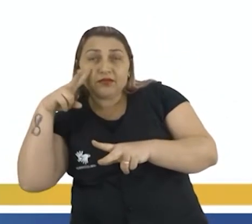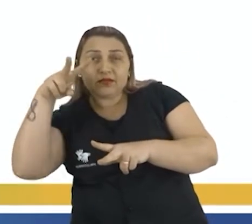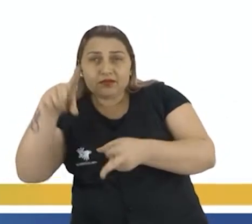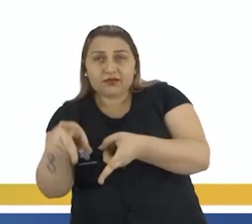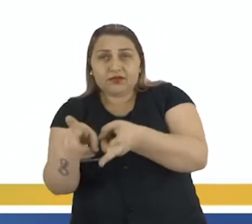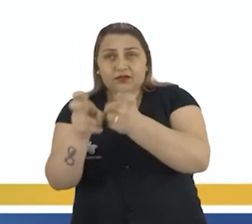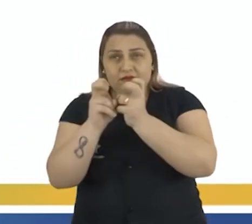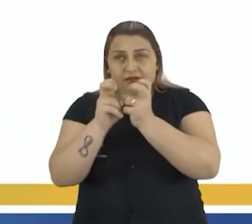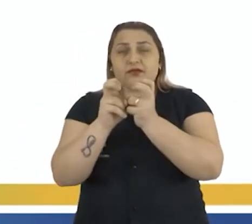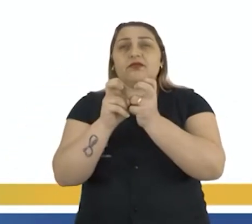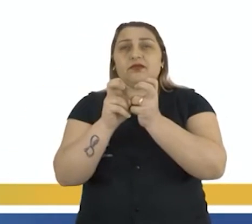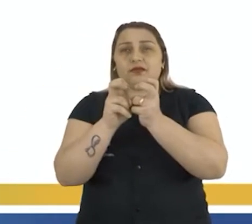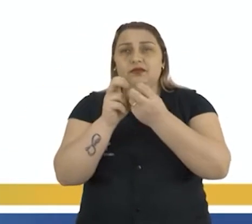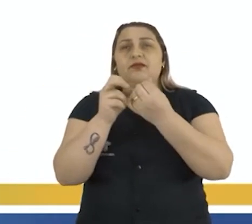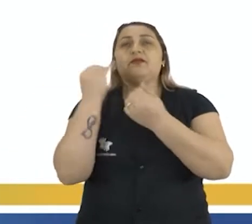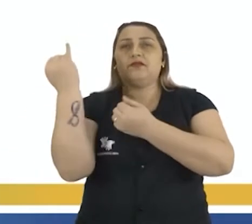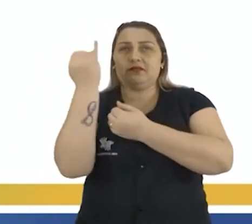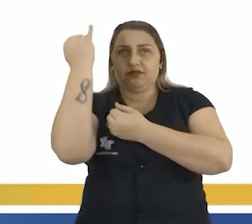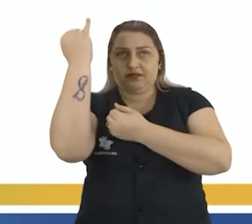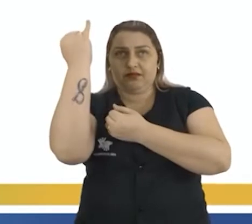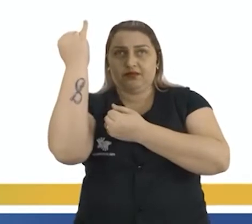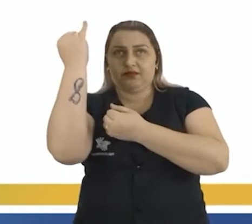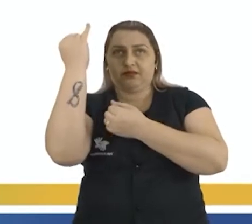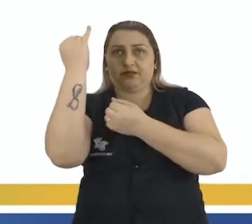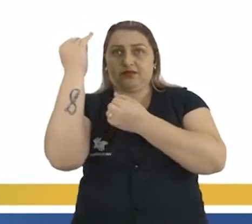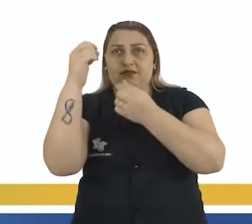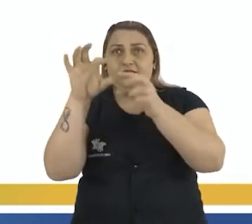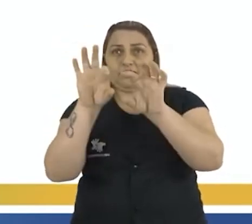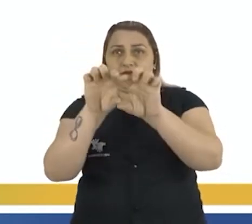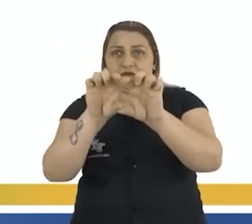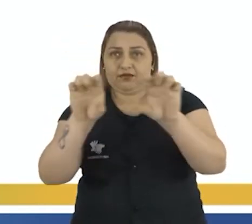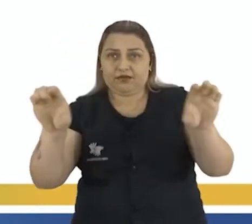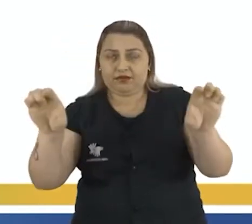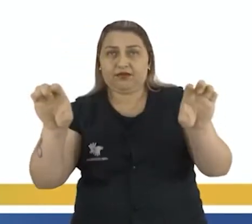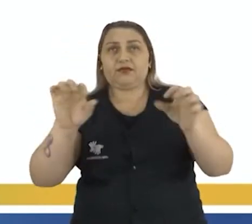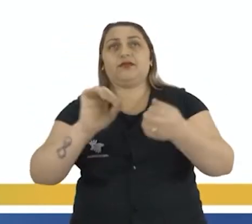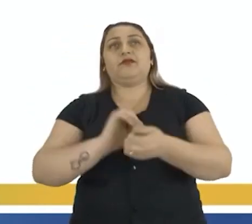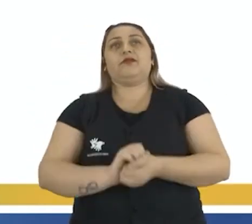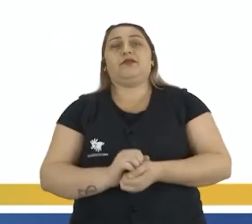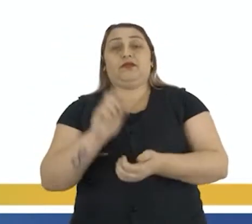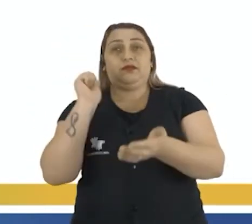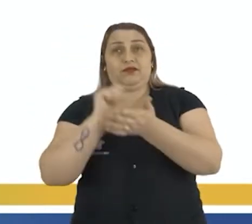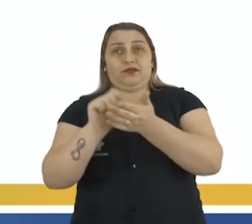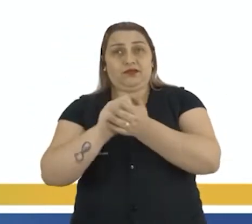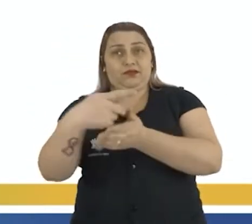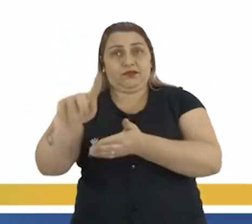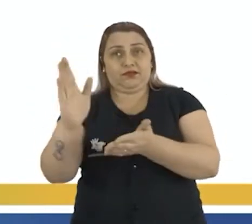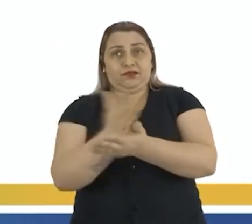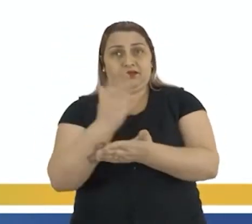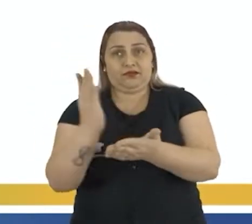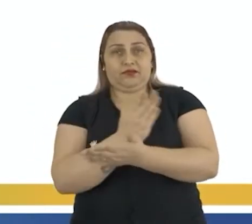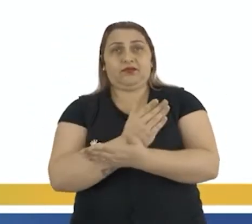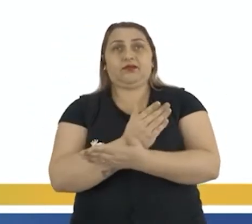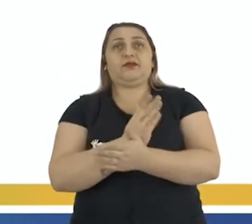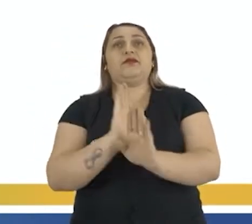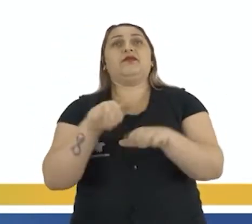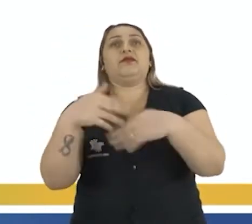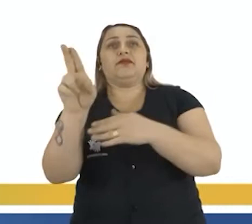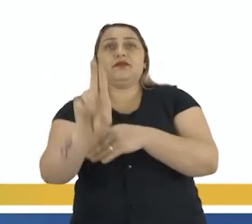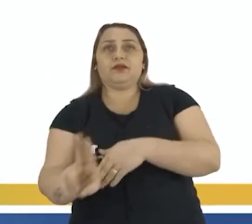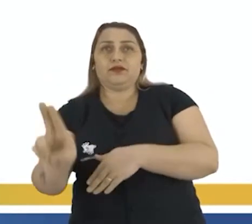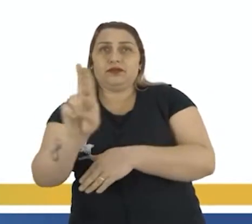diferença da aplicabilidade dele nas orações? Lembre-se, olha só, anote aí no seu caderno. Quando